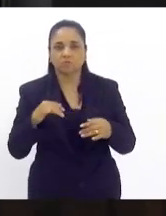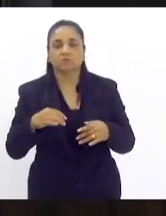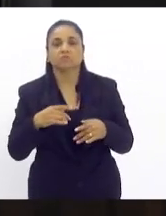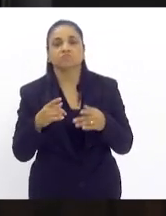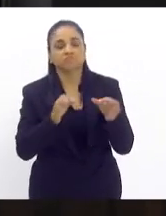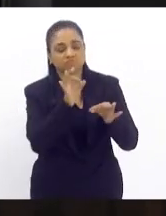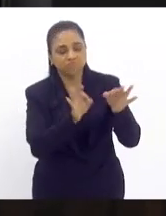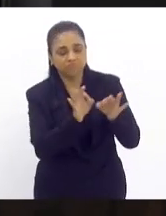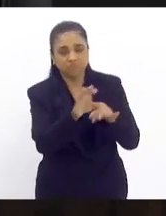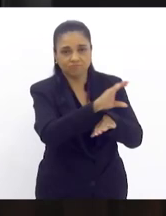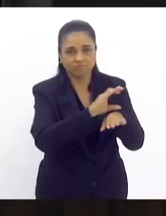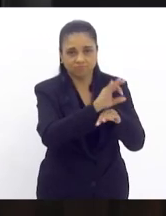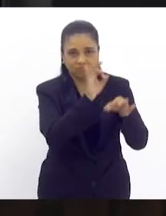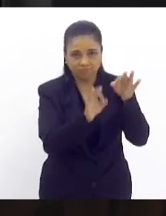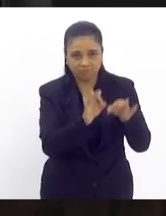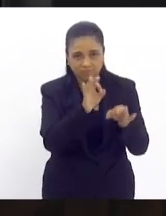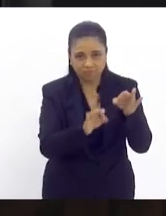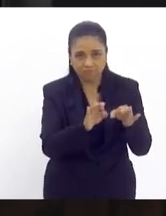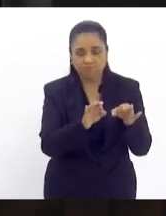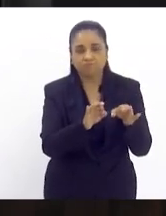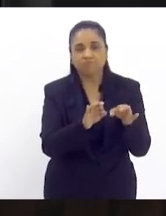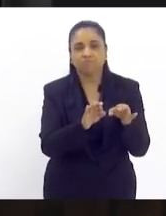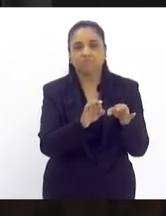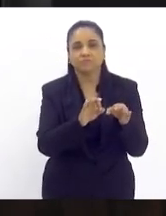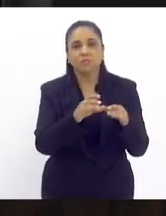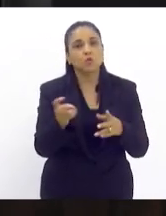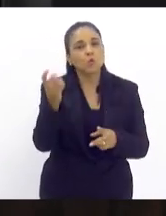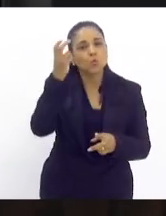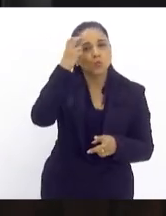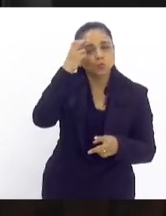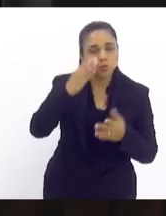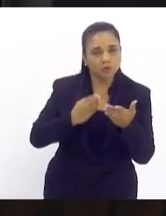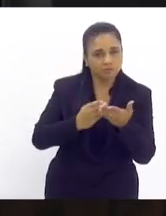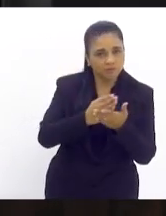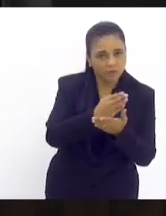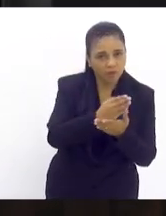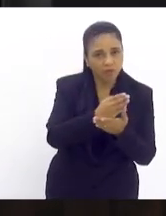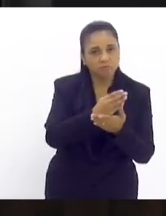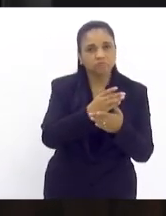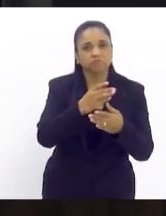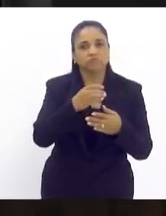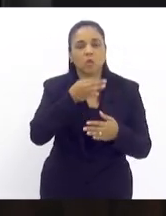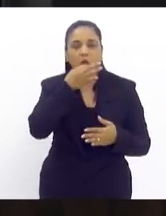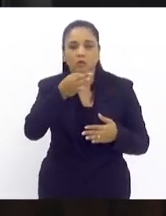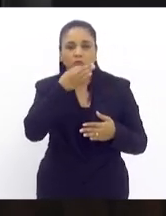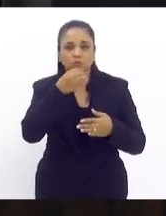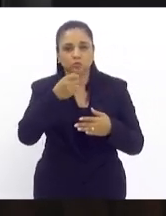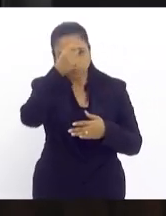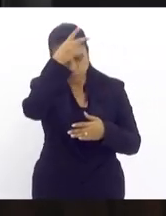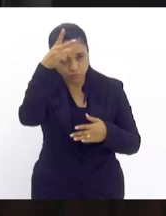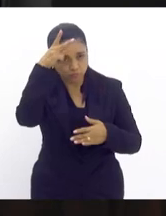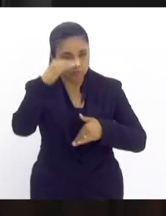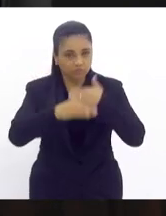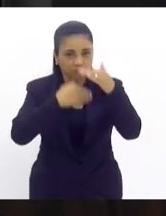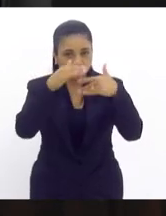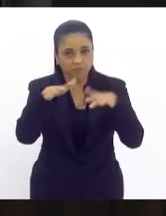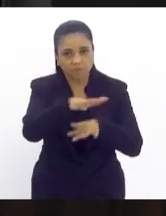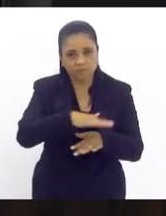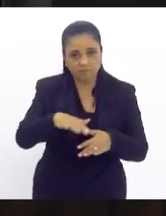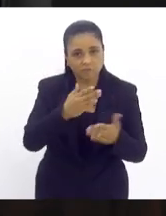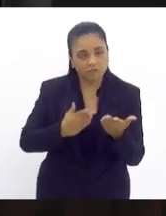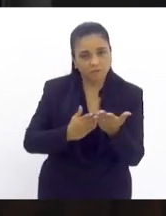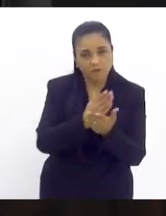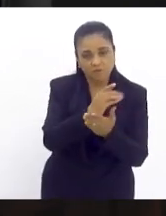Constituição e Justiça pela constitucionalidade, de cultura favorável e de assuntos municipais e de desenvolvimento regional